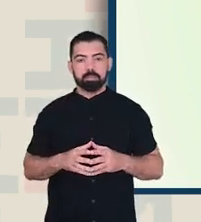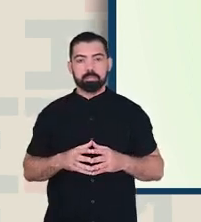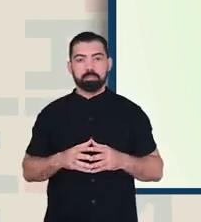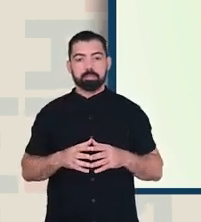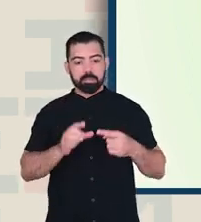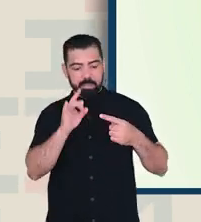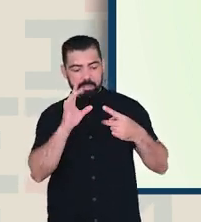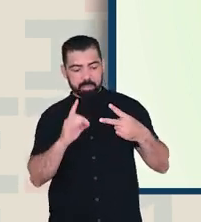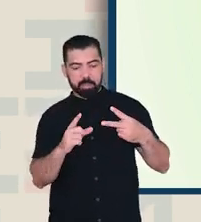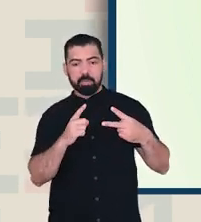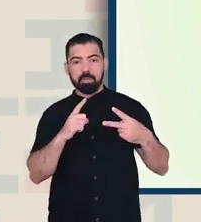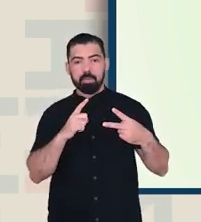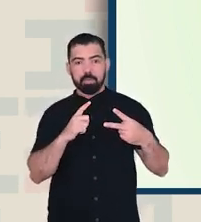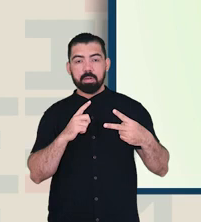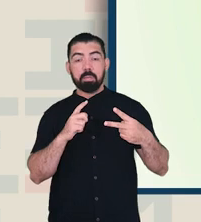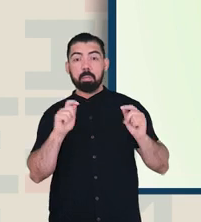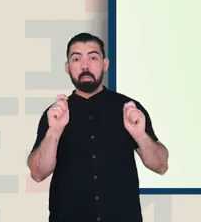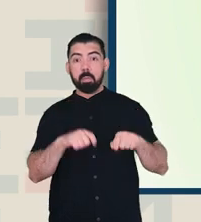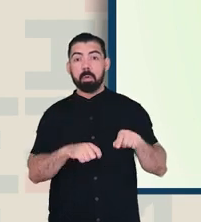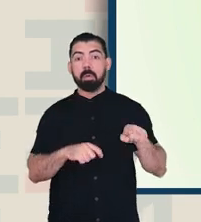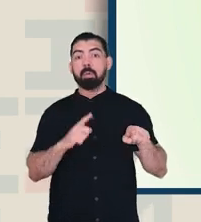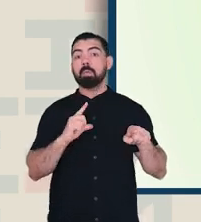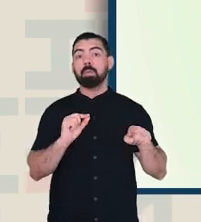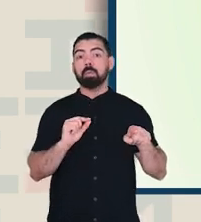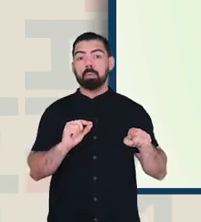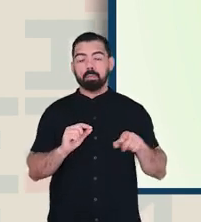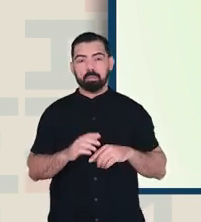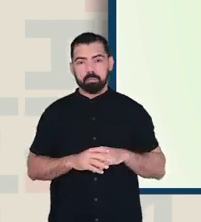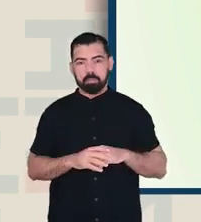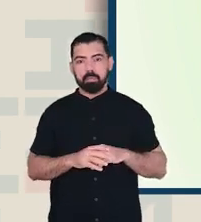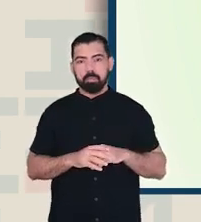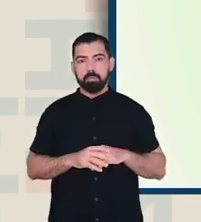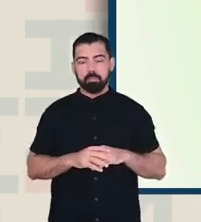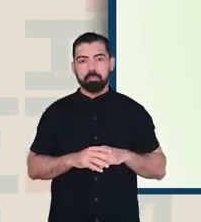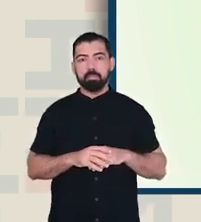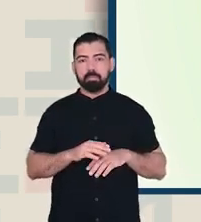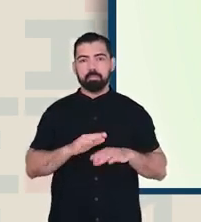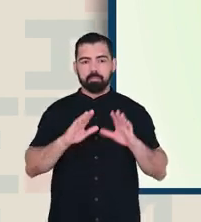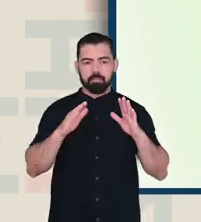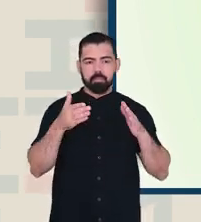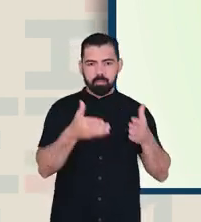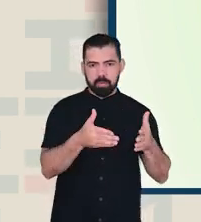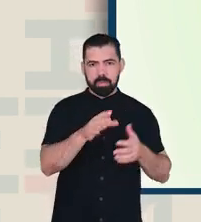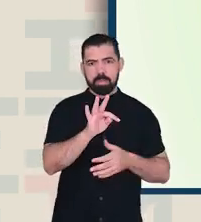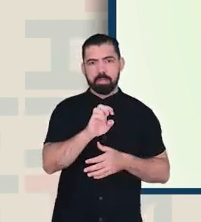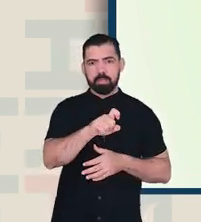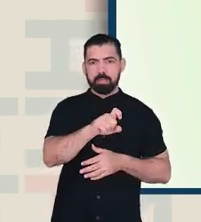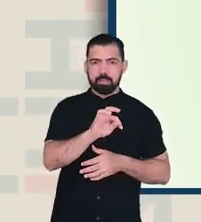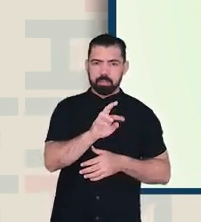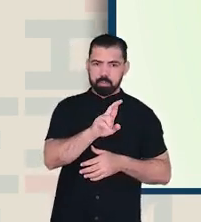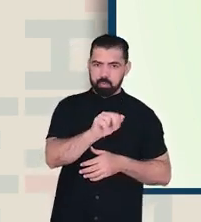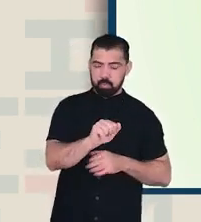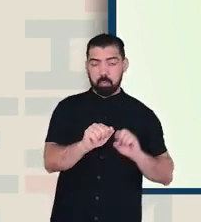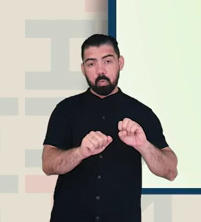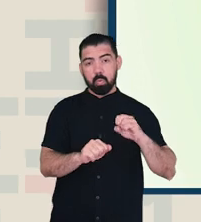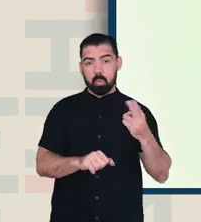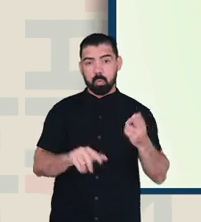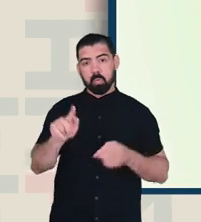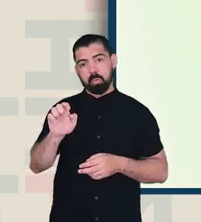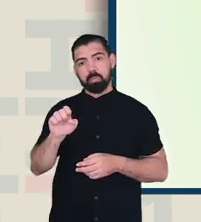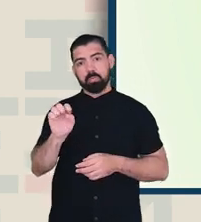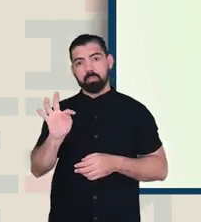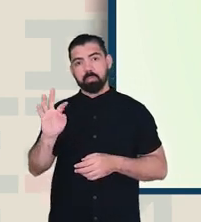cada um dos momentos, de repente, estaria mais para o lado da textura ou para o lado do gesto.